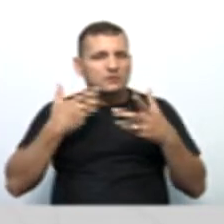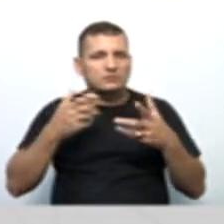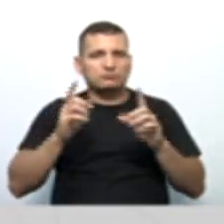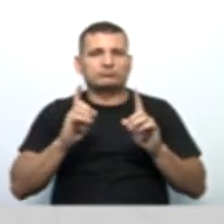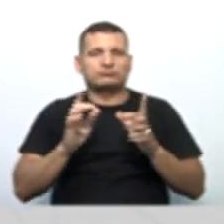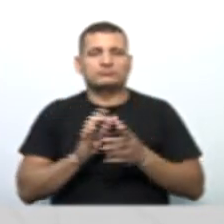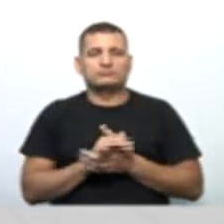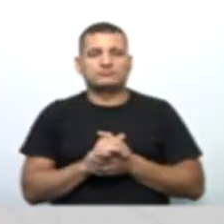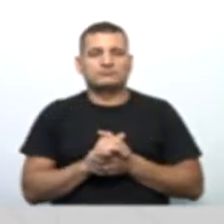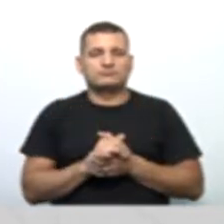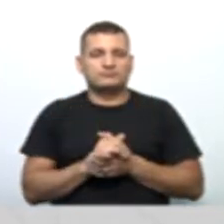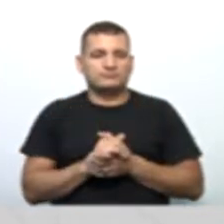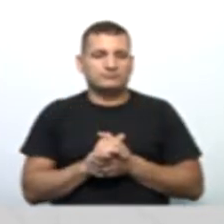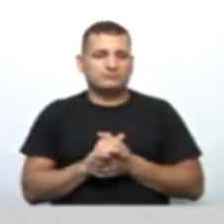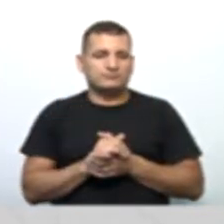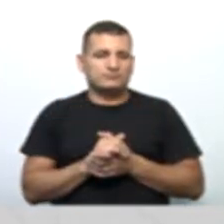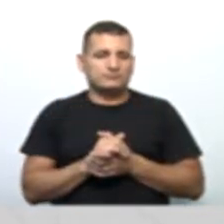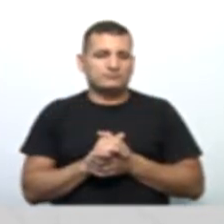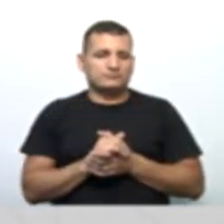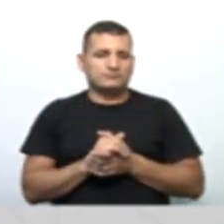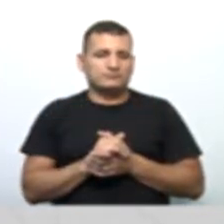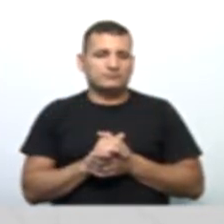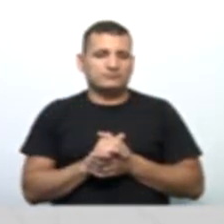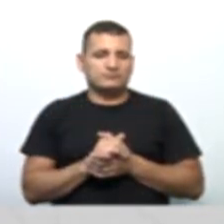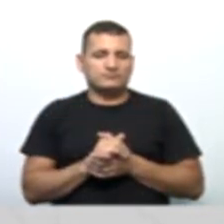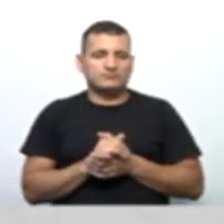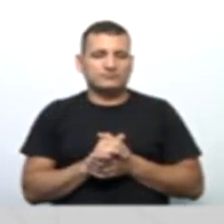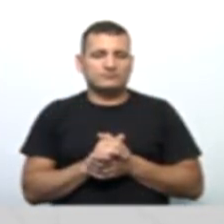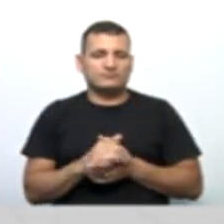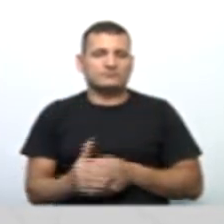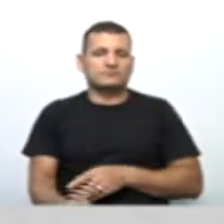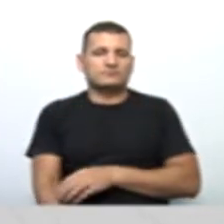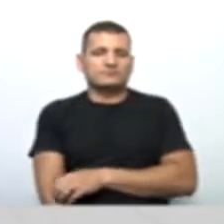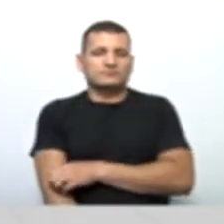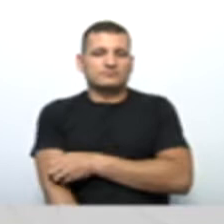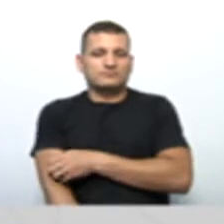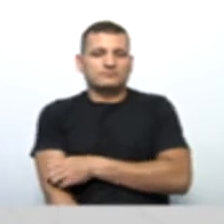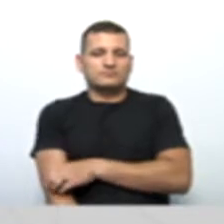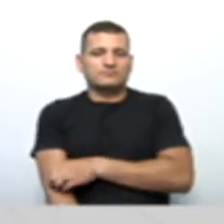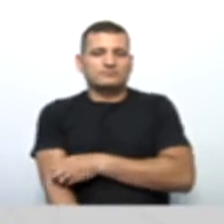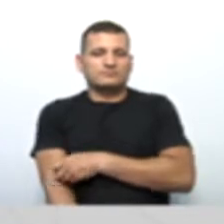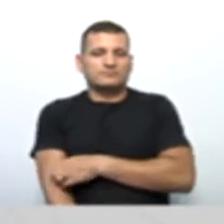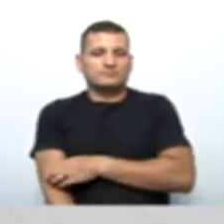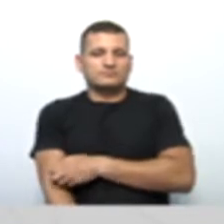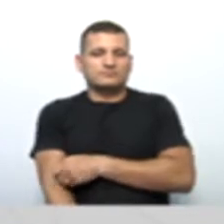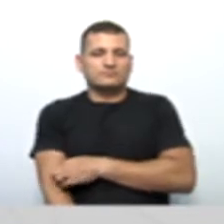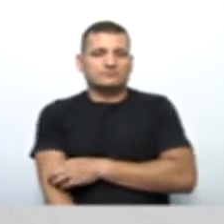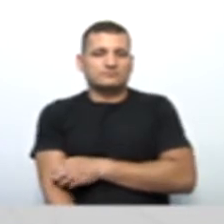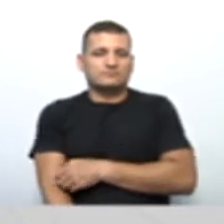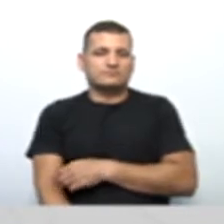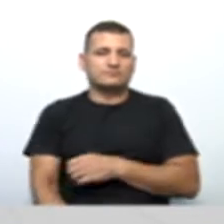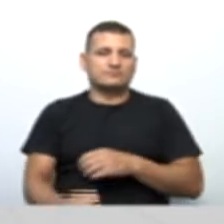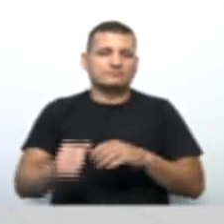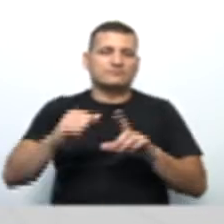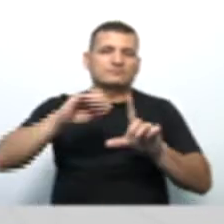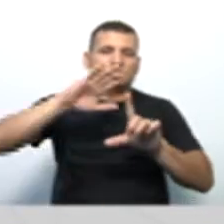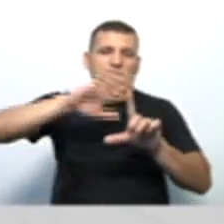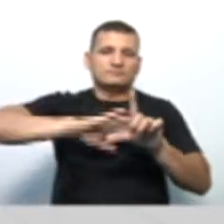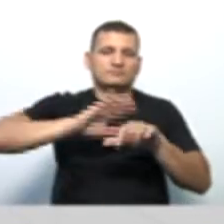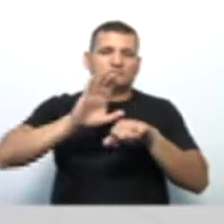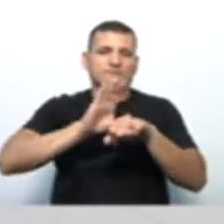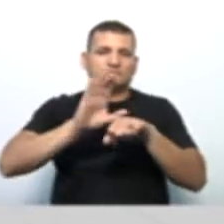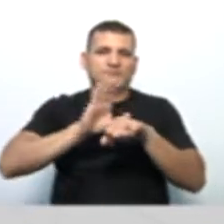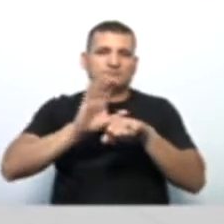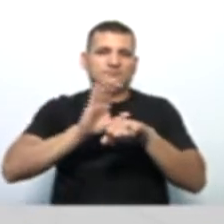é também tem que fazer um contraste né é isso aí pessoal pensa que o texto preto no fundo cinzento esse fundo cinzento